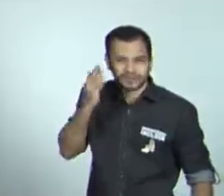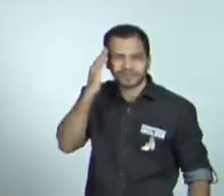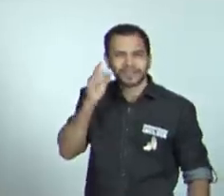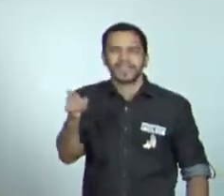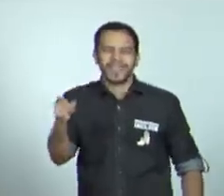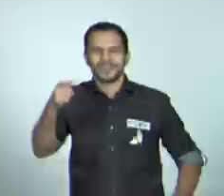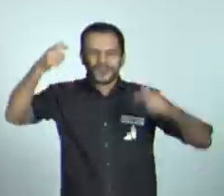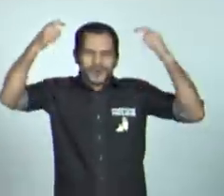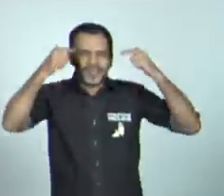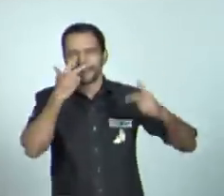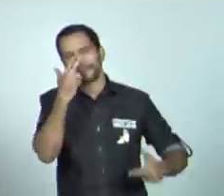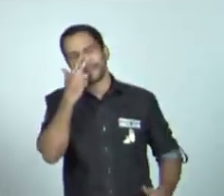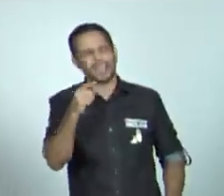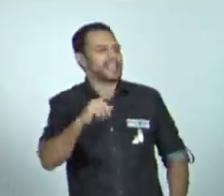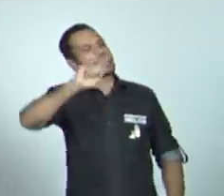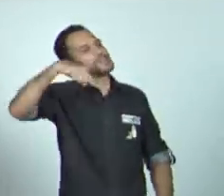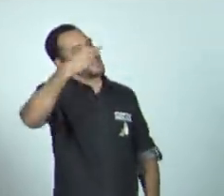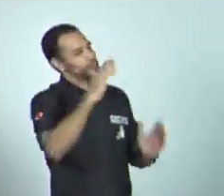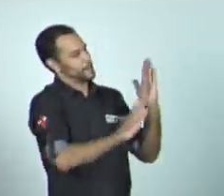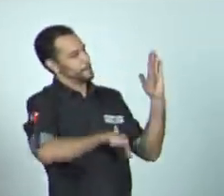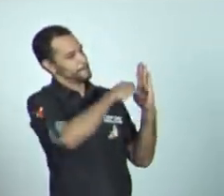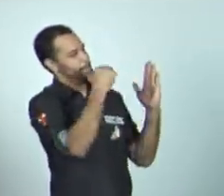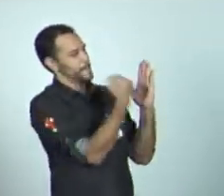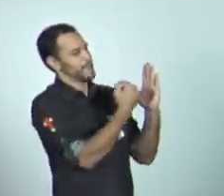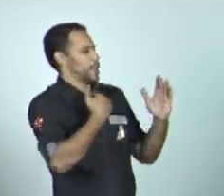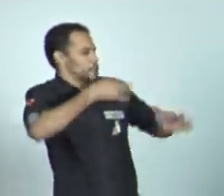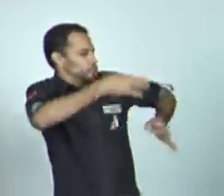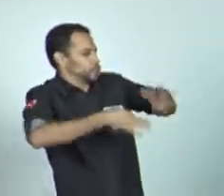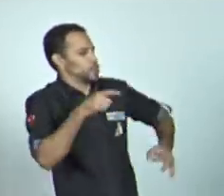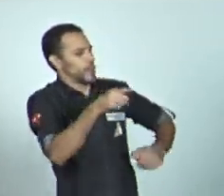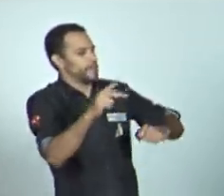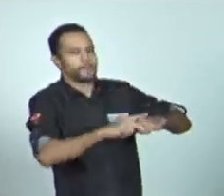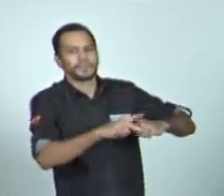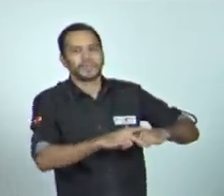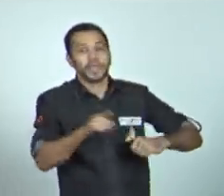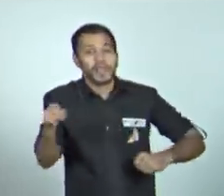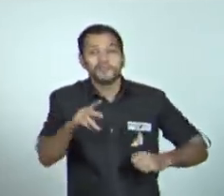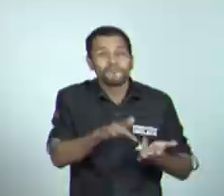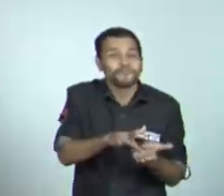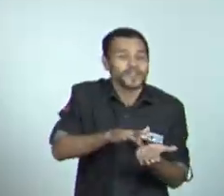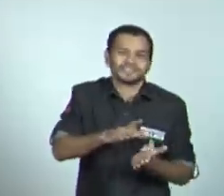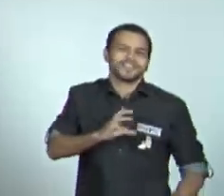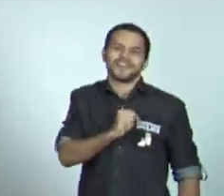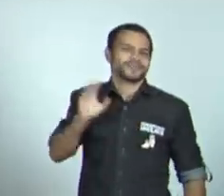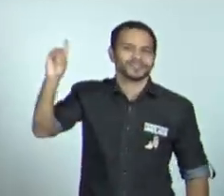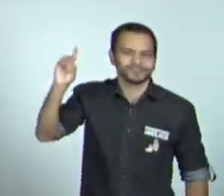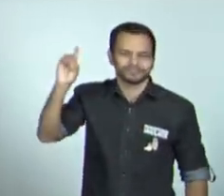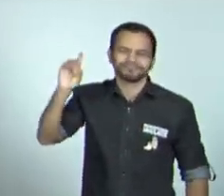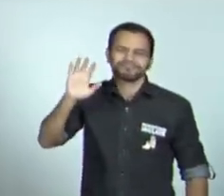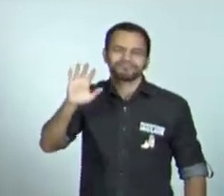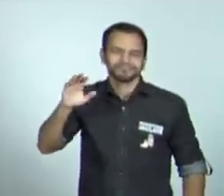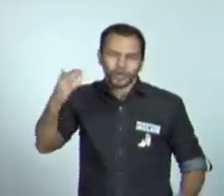depois da páscoa depois da páscoa fingindo que amava as coisas de deus quantas pessoas